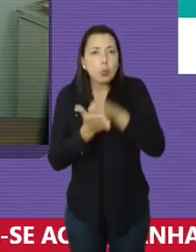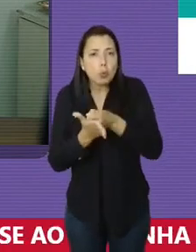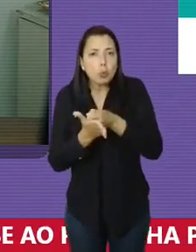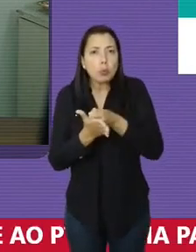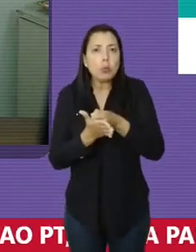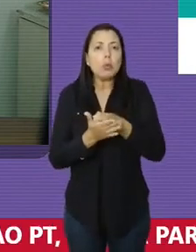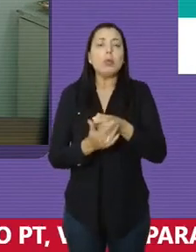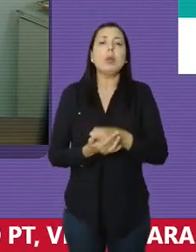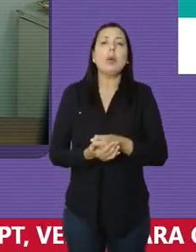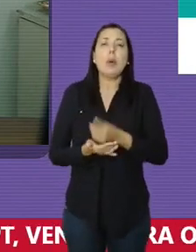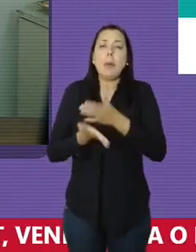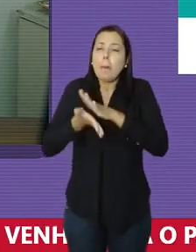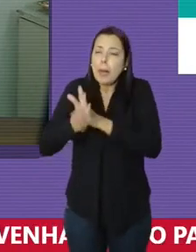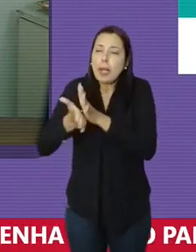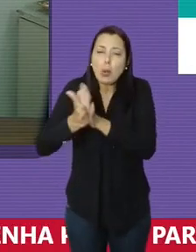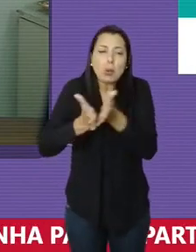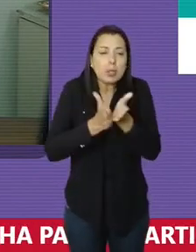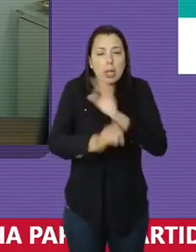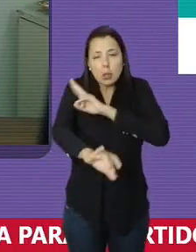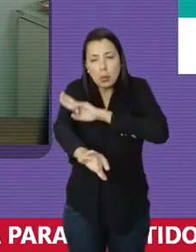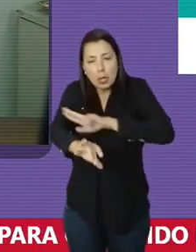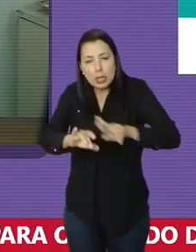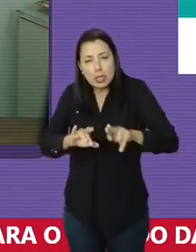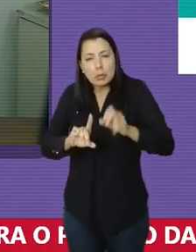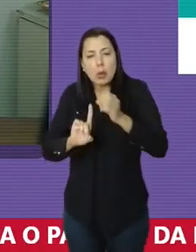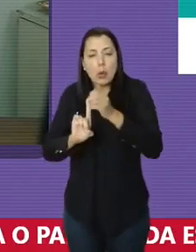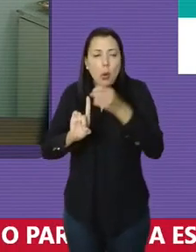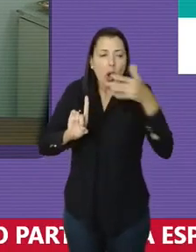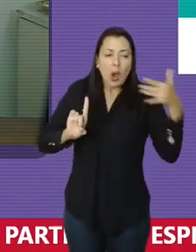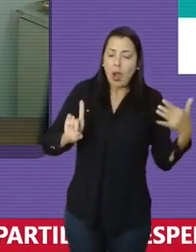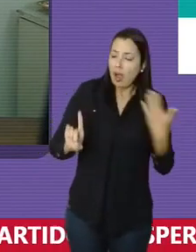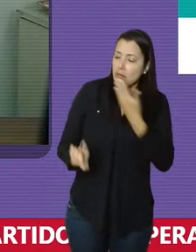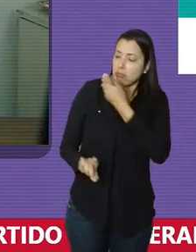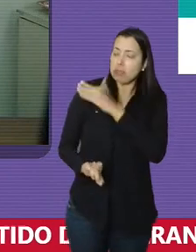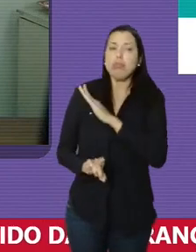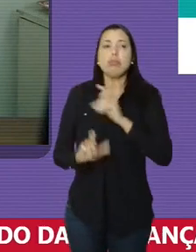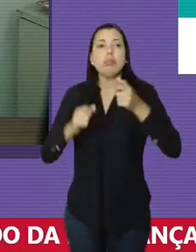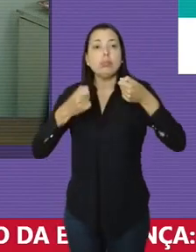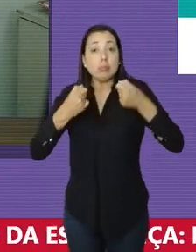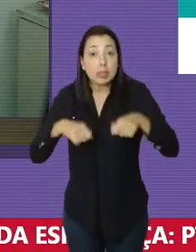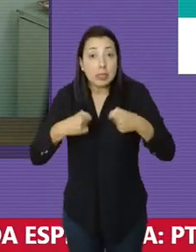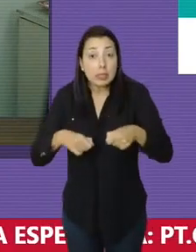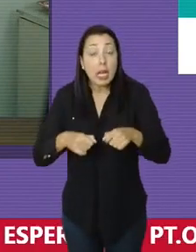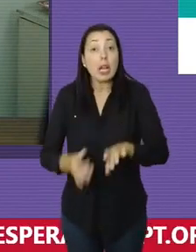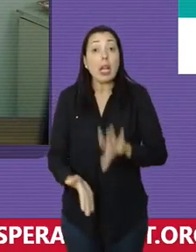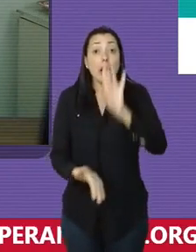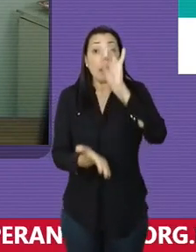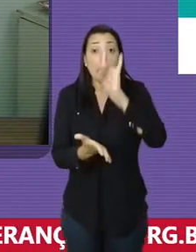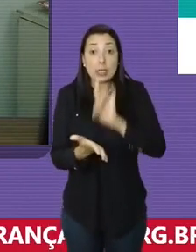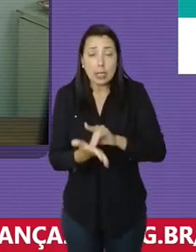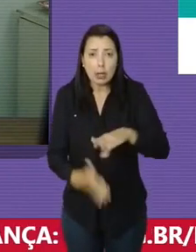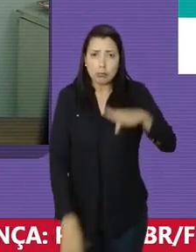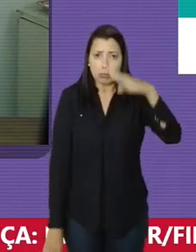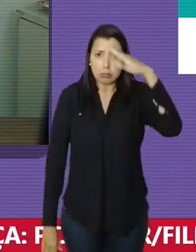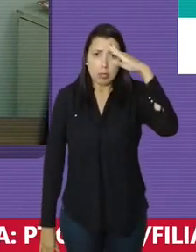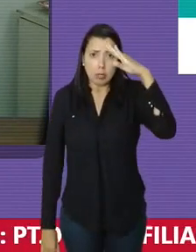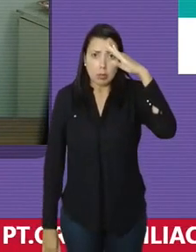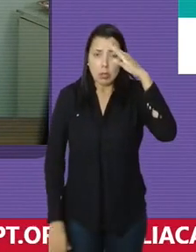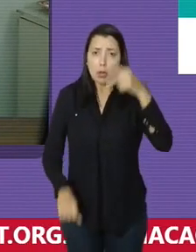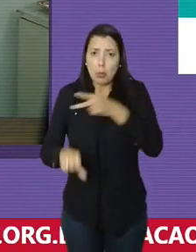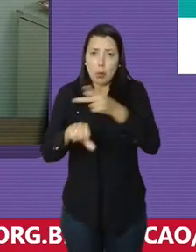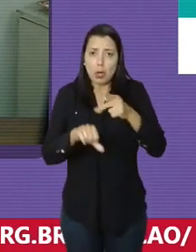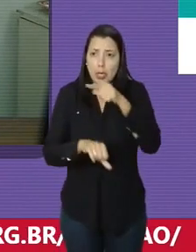a misoginia, o racismo e a homofobia são tão necessários à afirmação da ditadura buscada